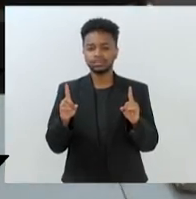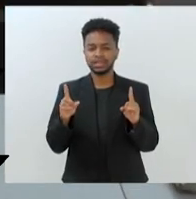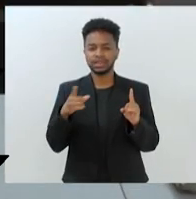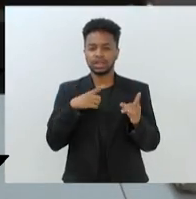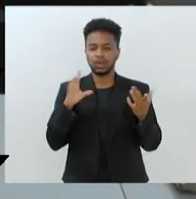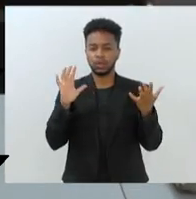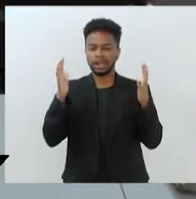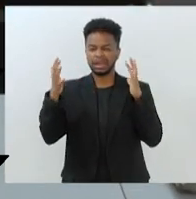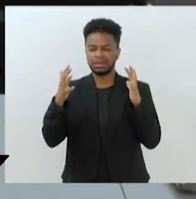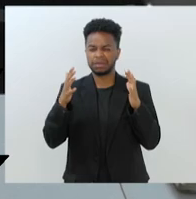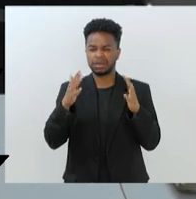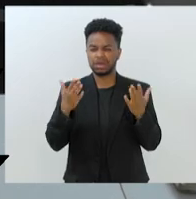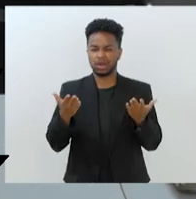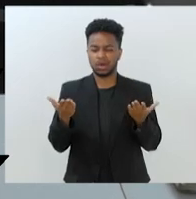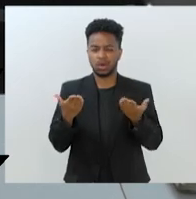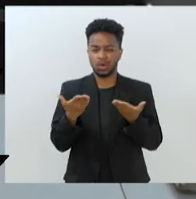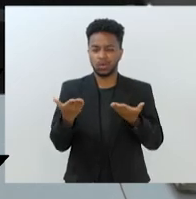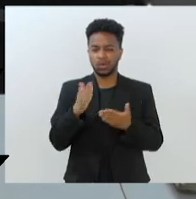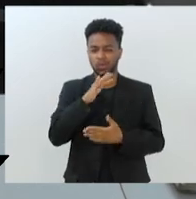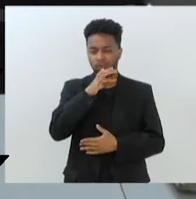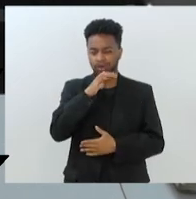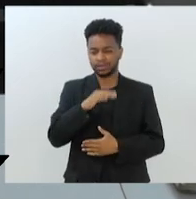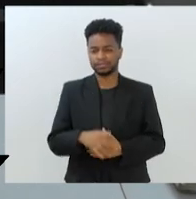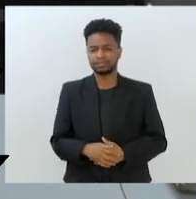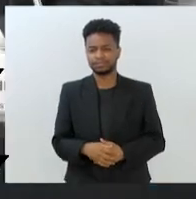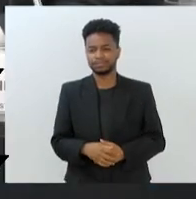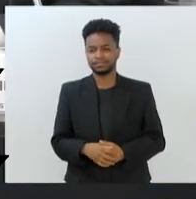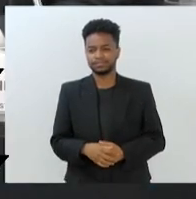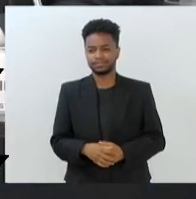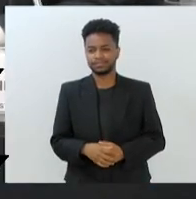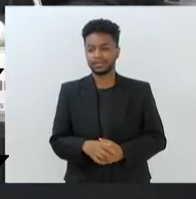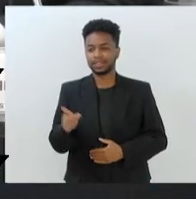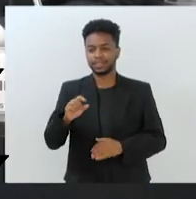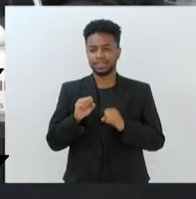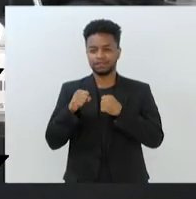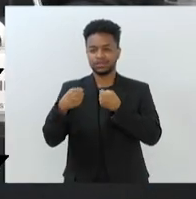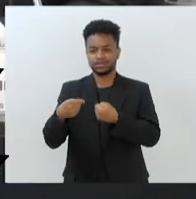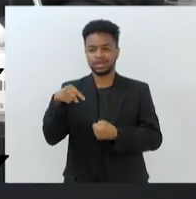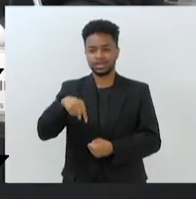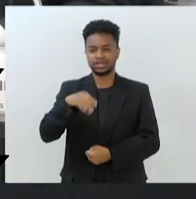esse clima bélico. Deputado Luiz Paulo, seu defensor na CCJ. Eu vi, você tem